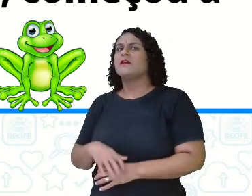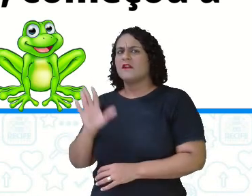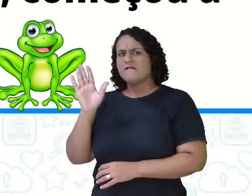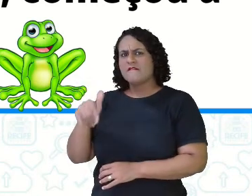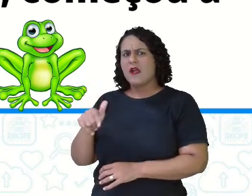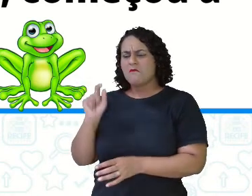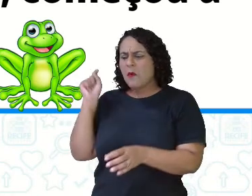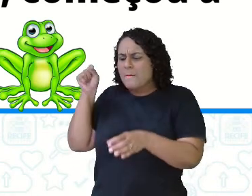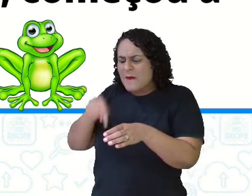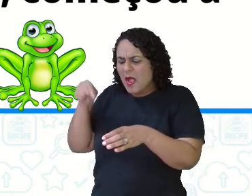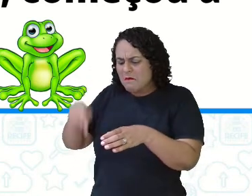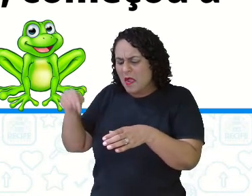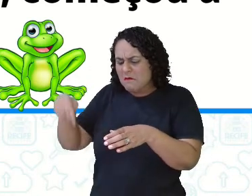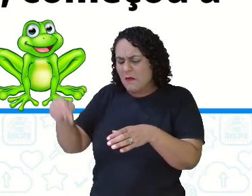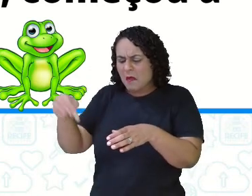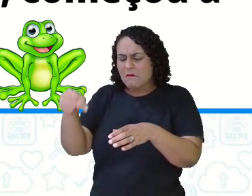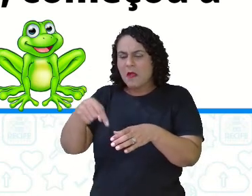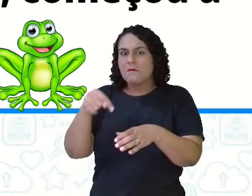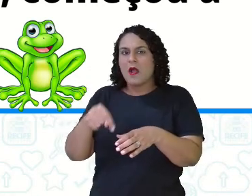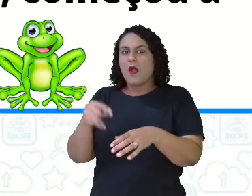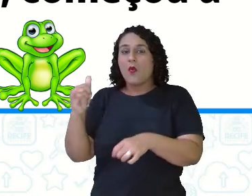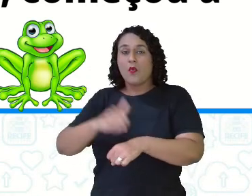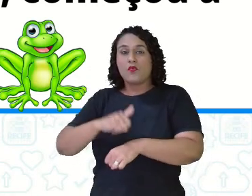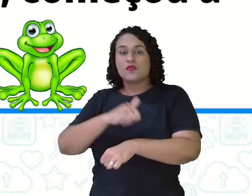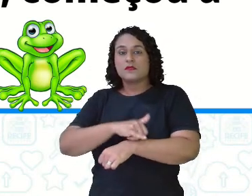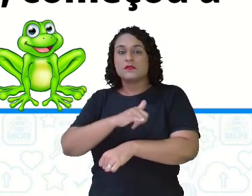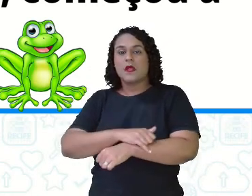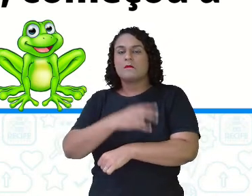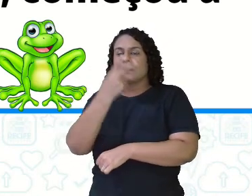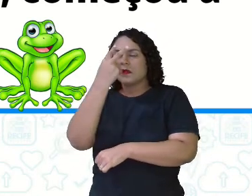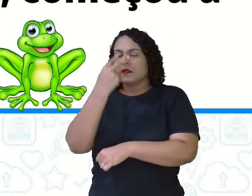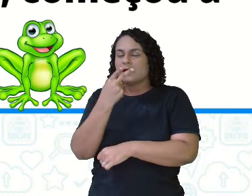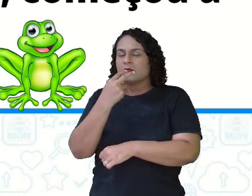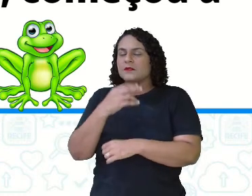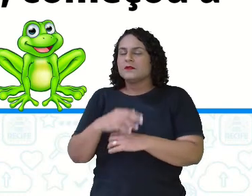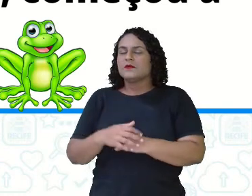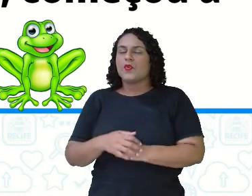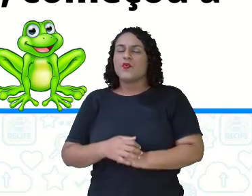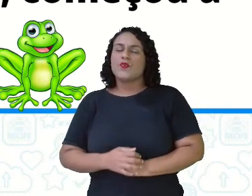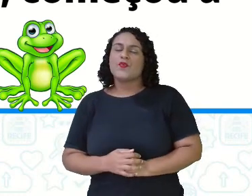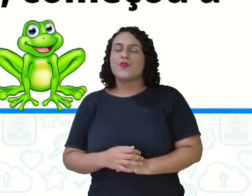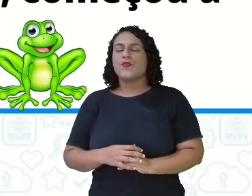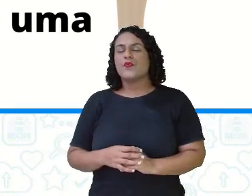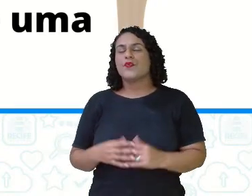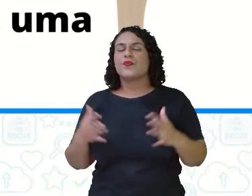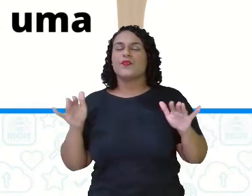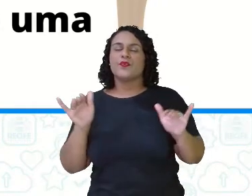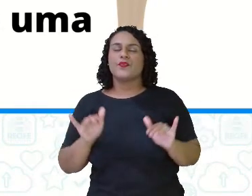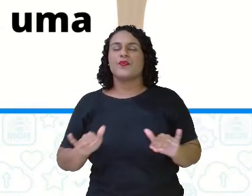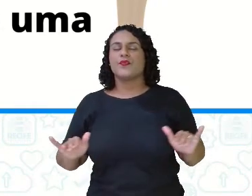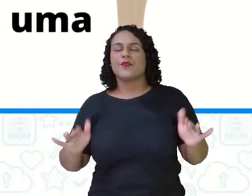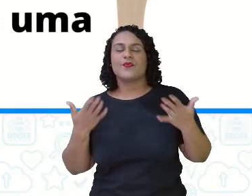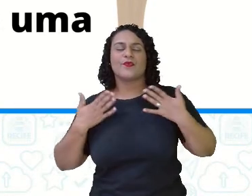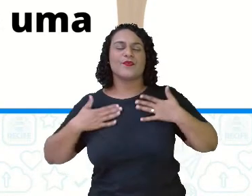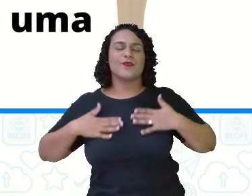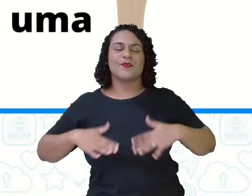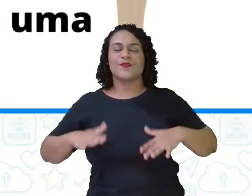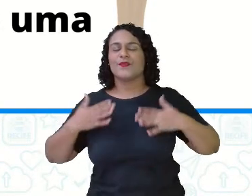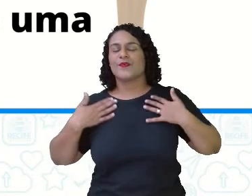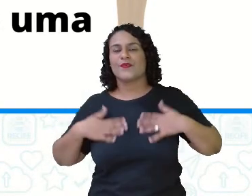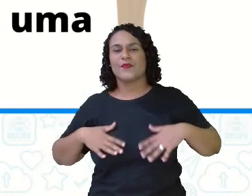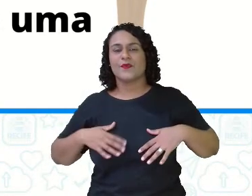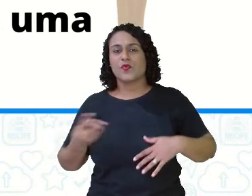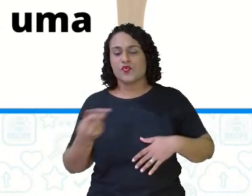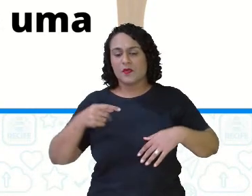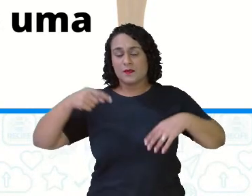O sapo, de olhos fechados, começou a assobiar com tranquilidade. Os